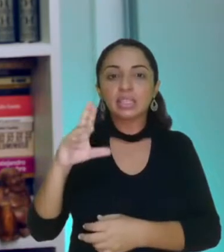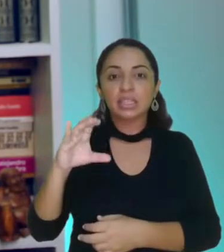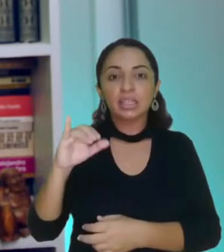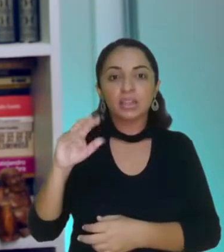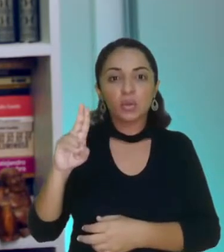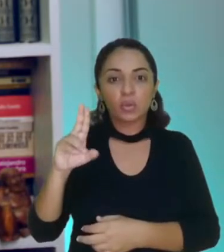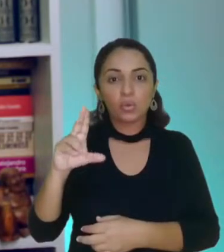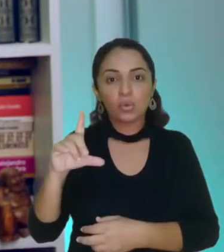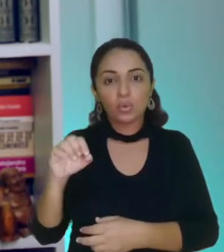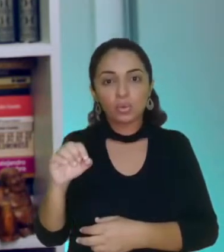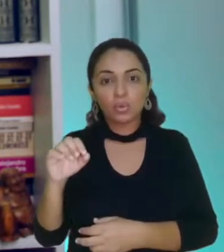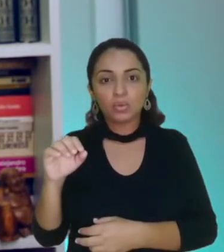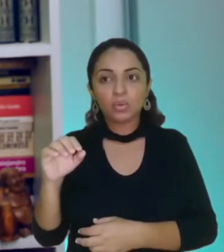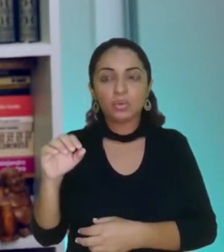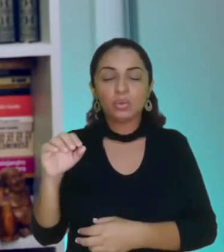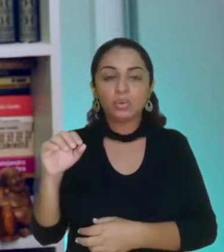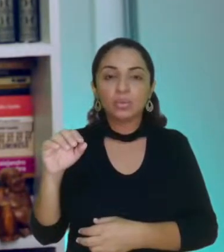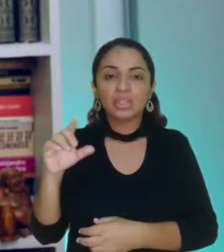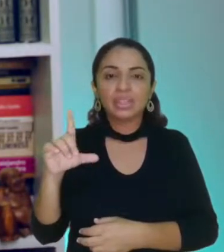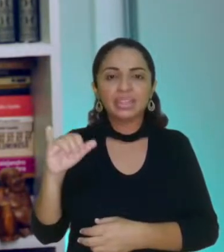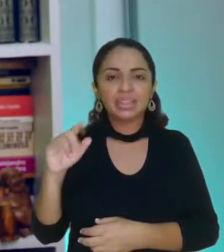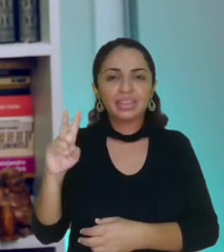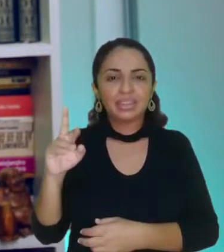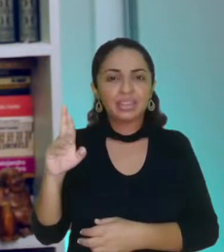Eu sei que saiu pela editora Abril, mas eu acho que